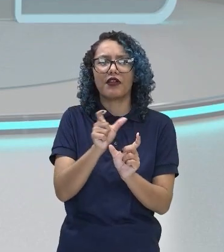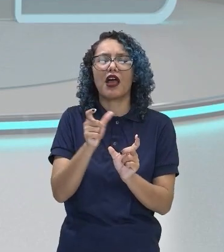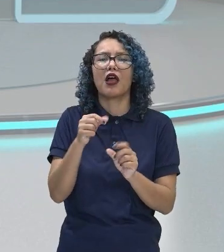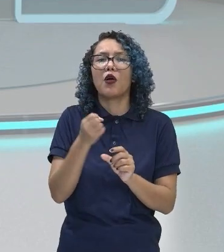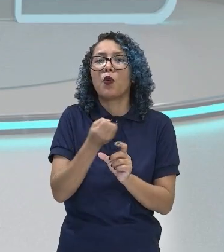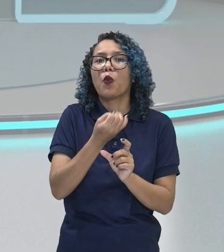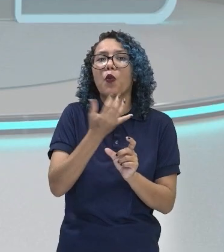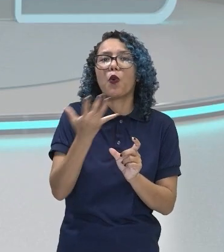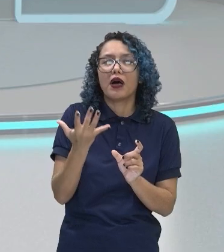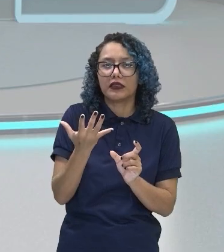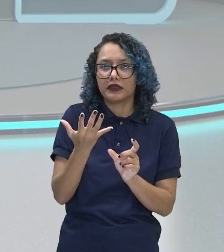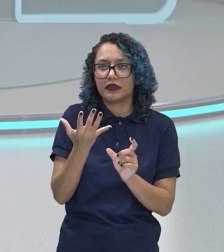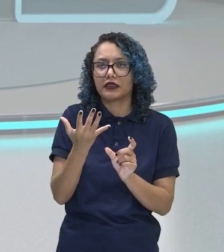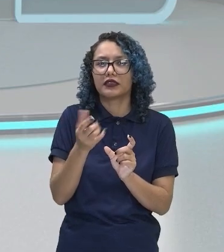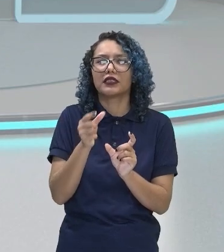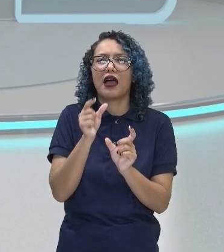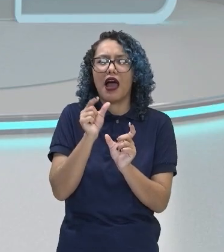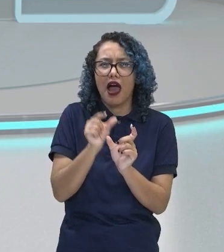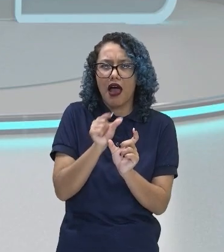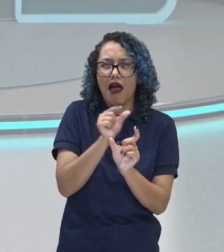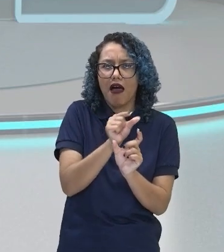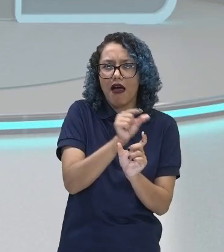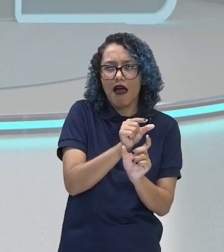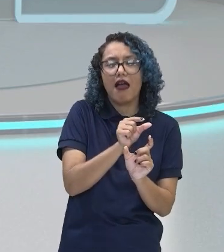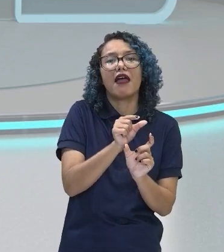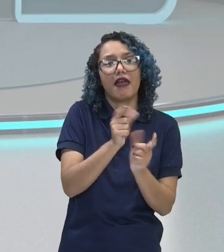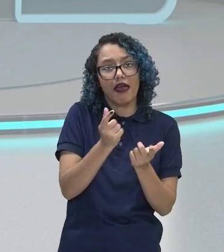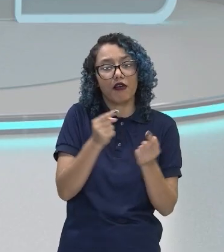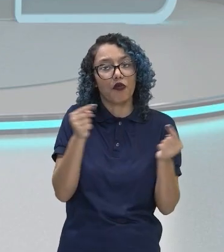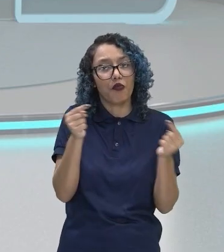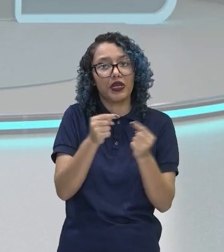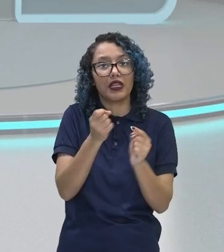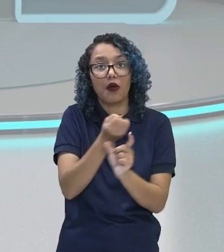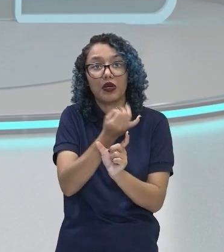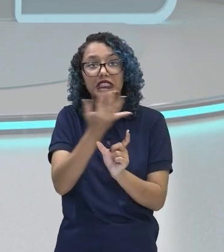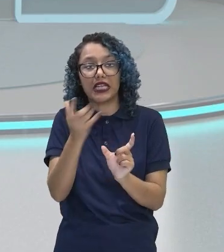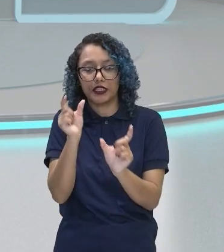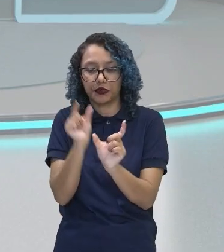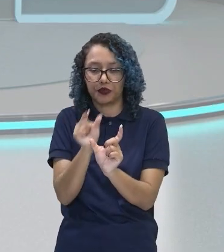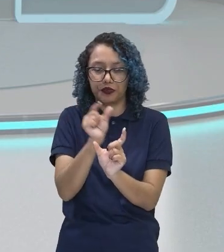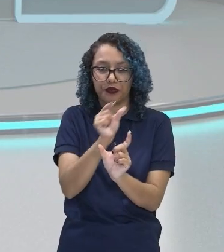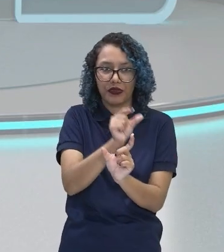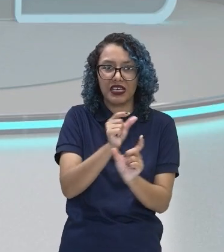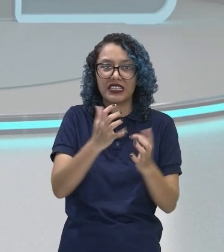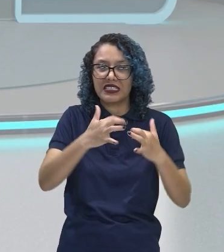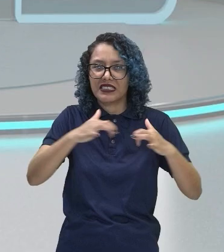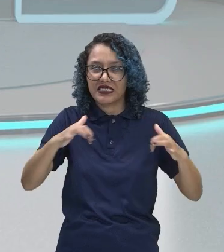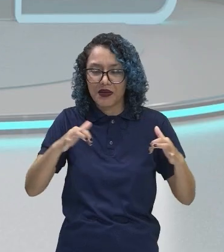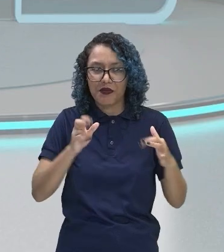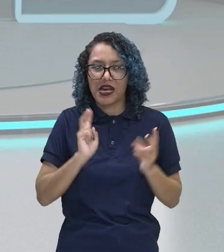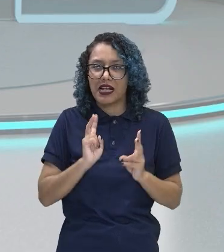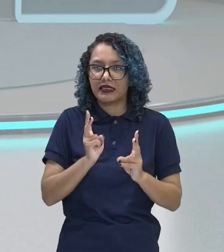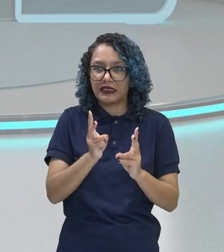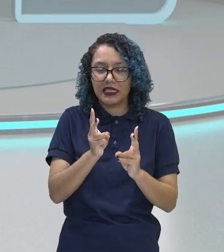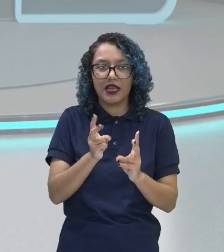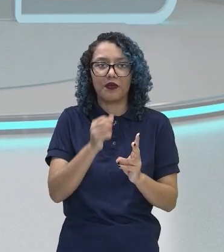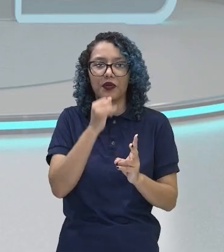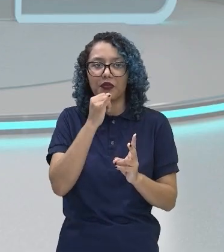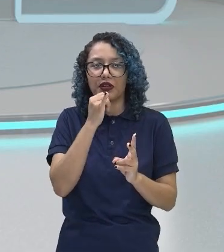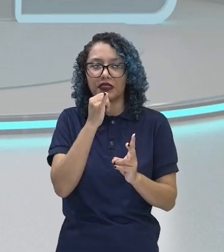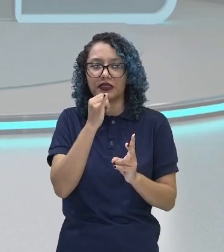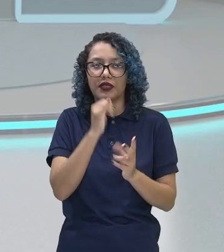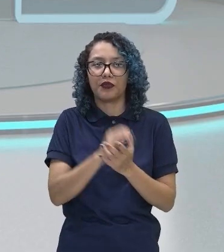de sílabas, tá? Então nunca tentem separar, não é, né, uma boa ideia tentar separar as sílabas em língua